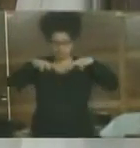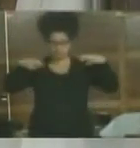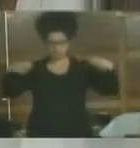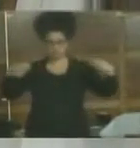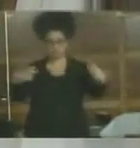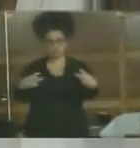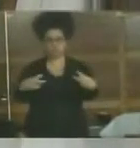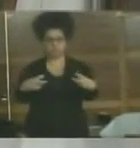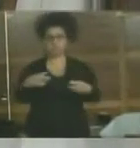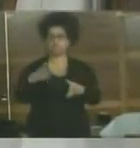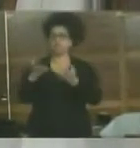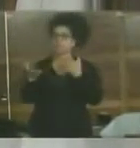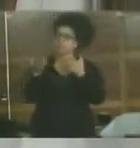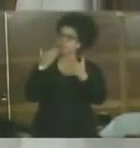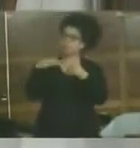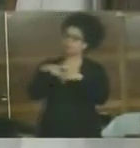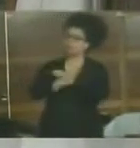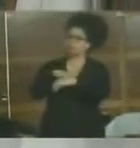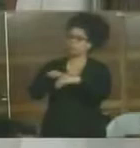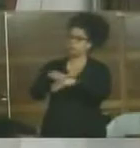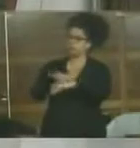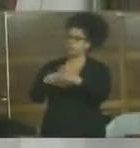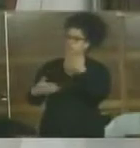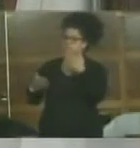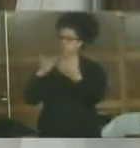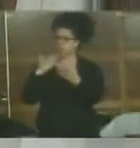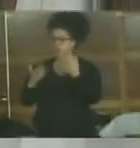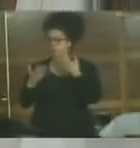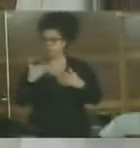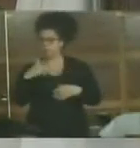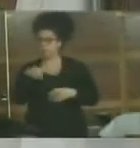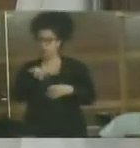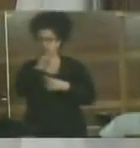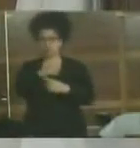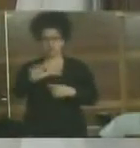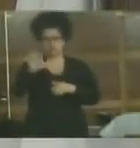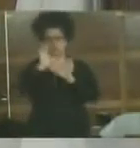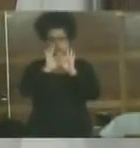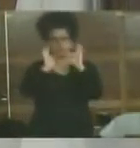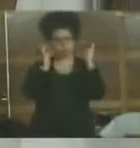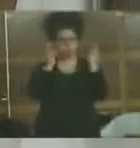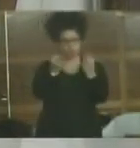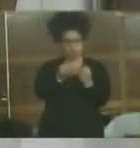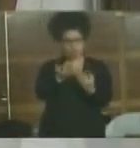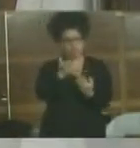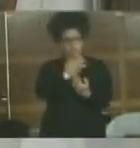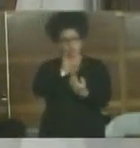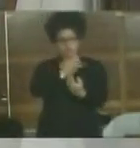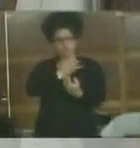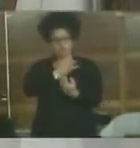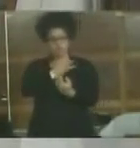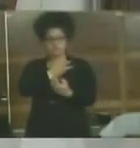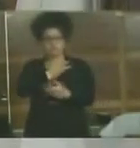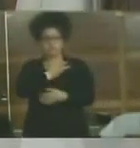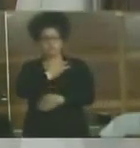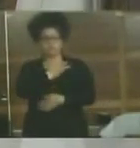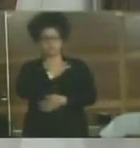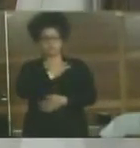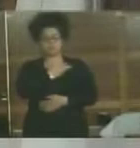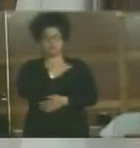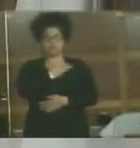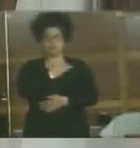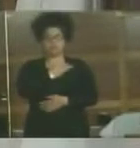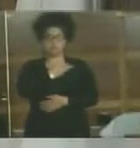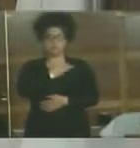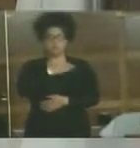com a FAUC, que é a Associação dos Familiares e Amigos dos Usuários